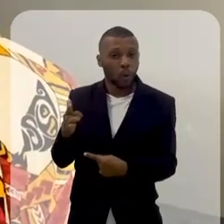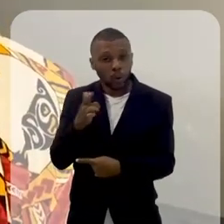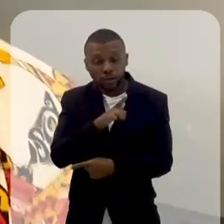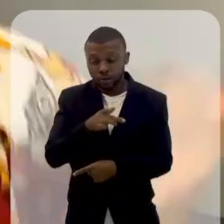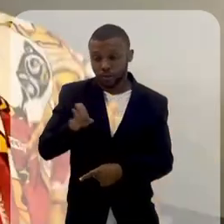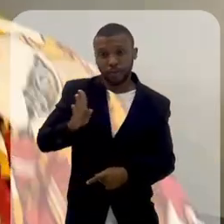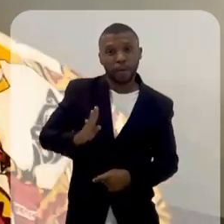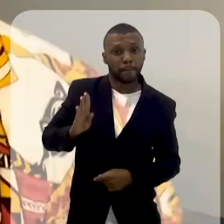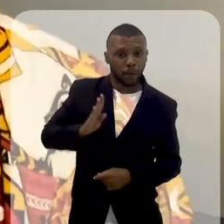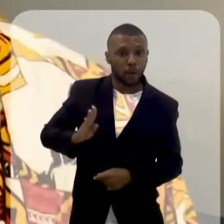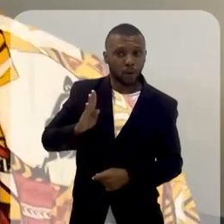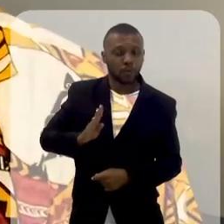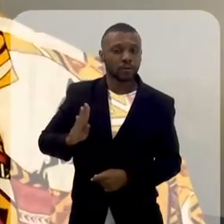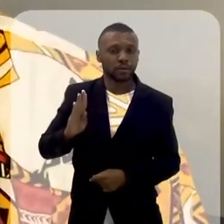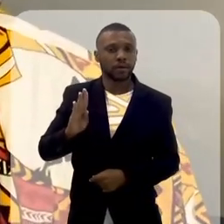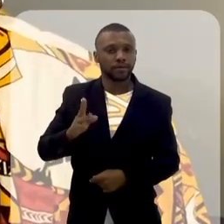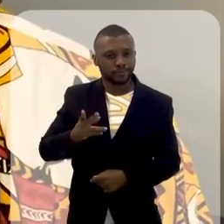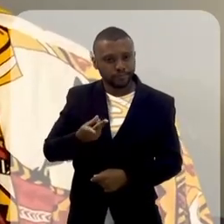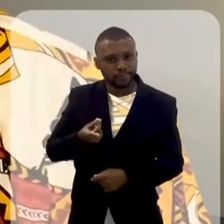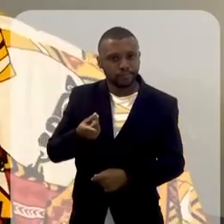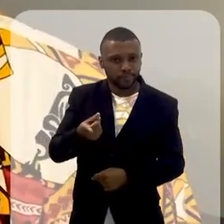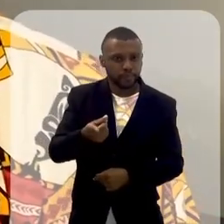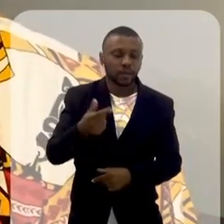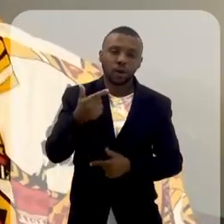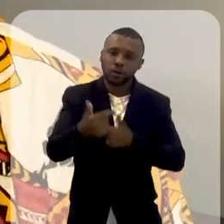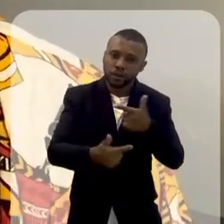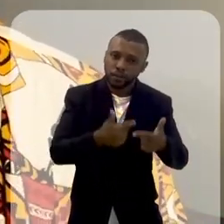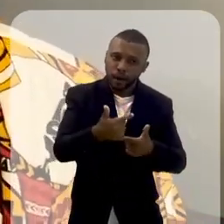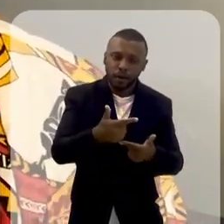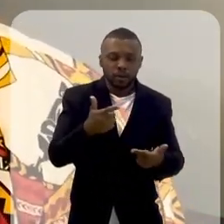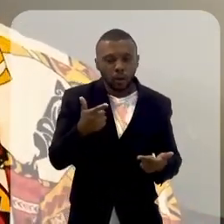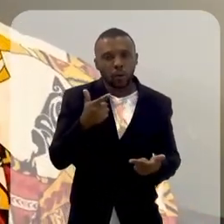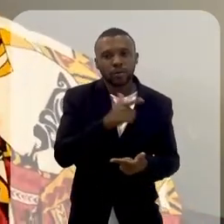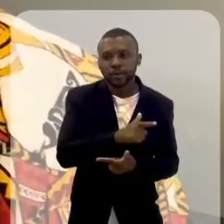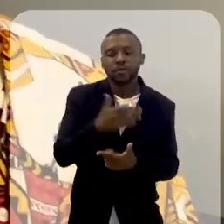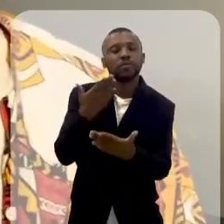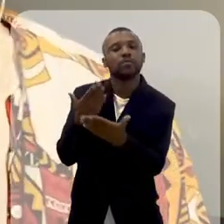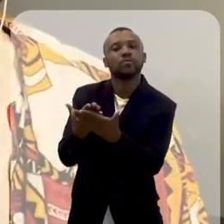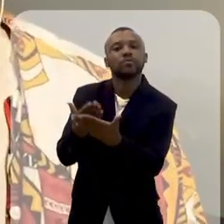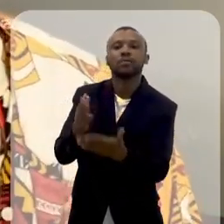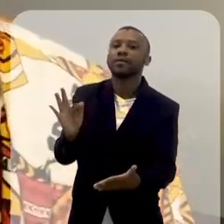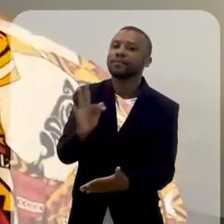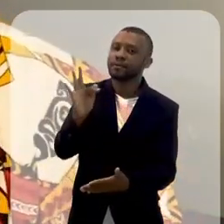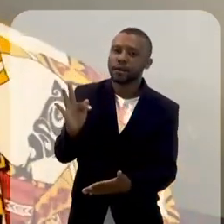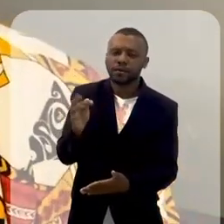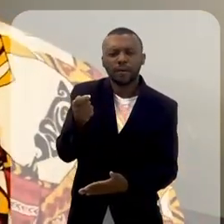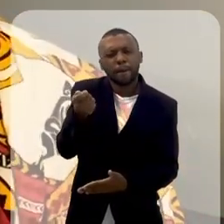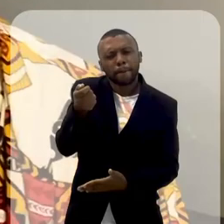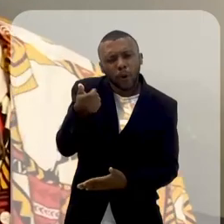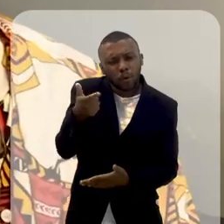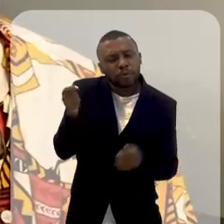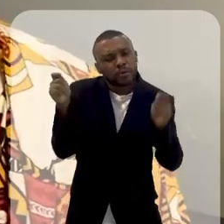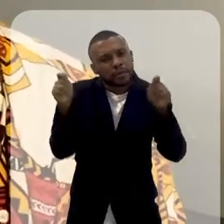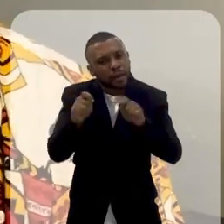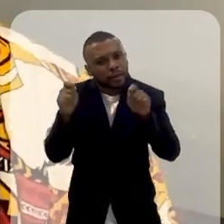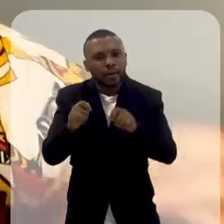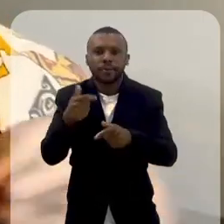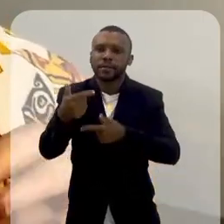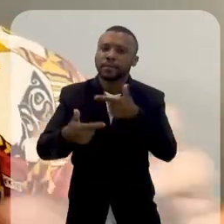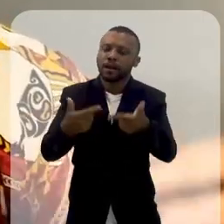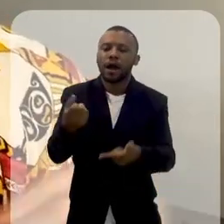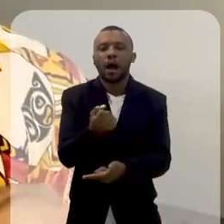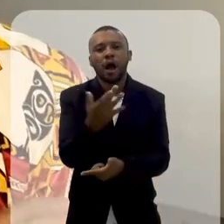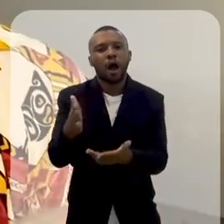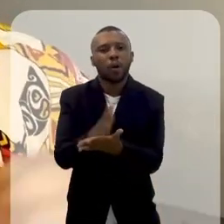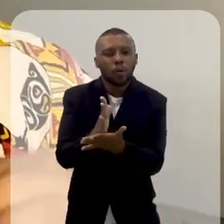gás. E aí, eu consigo uma bolsa de permanência, uma bolsa moradia que eu trabalho, e aí eu consigo fazer a faculdade, ainda sendo pouco. Vou